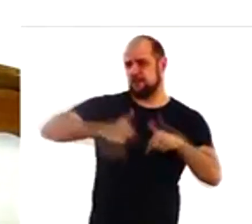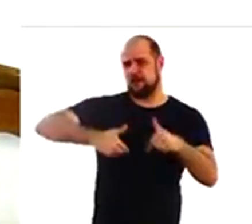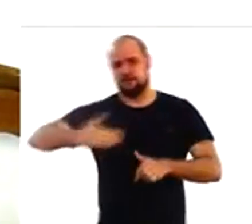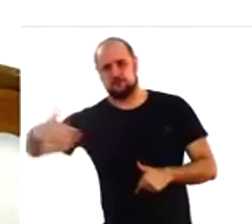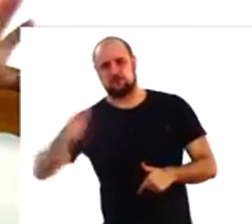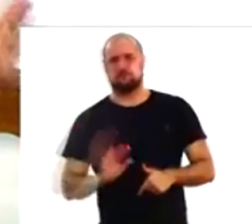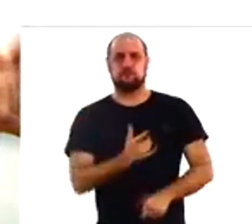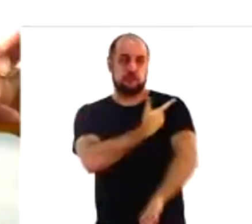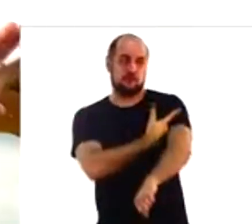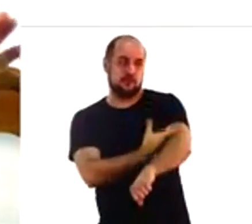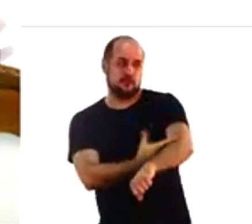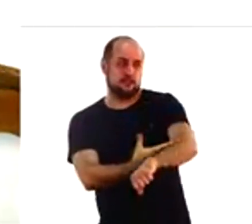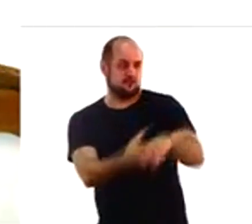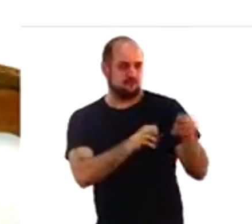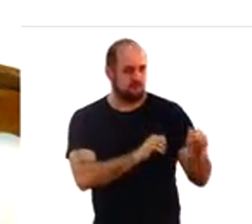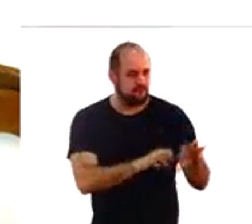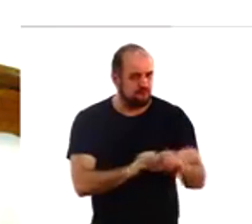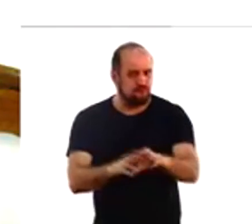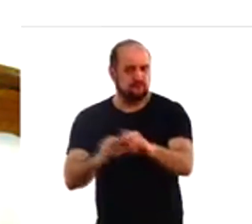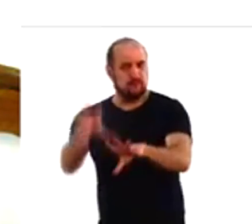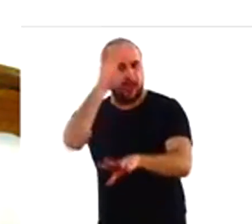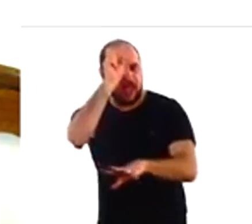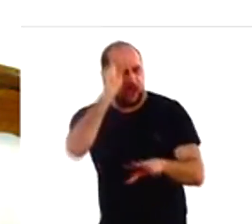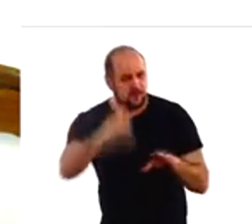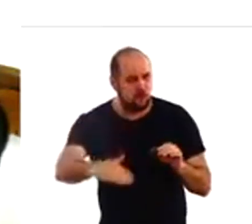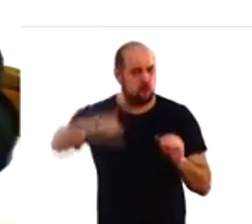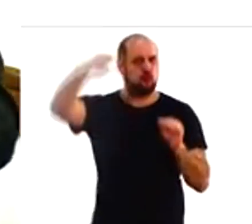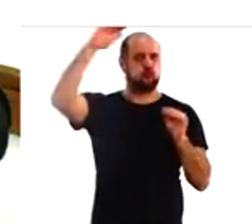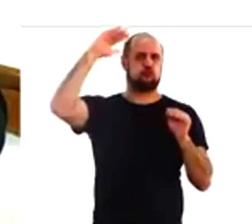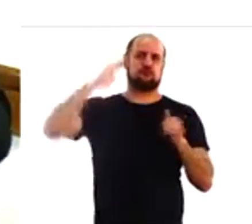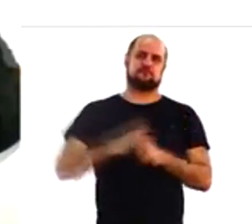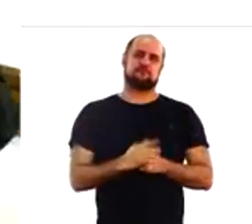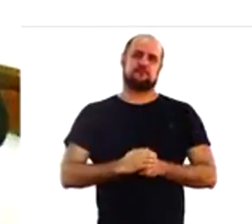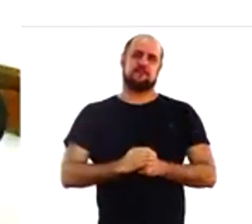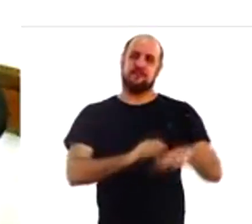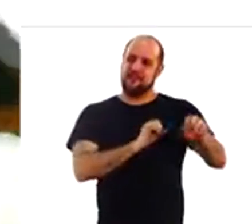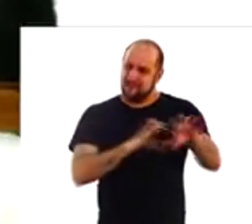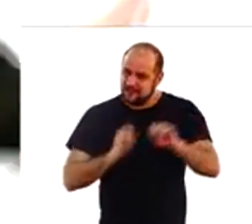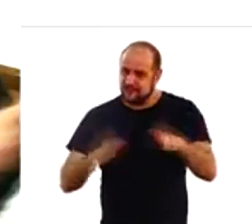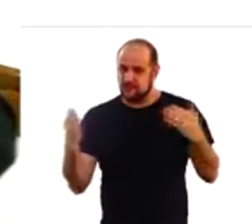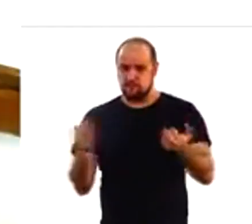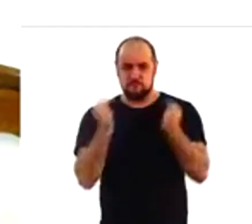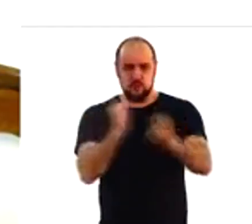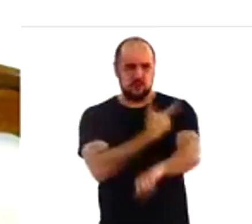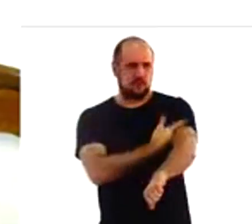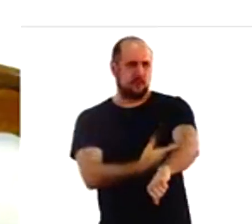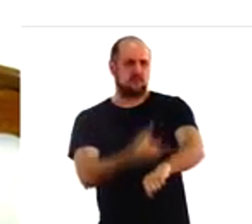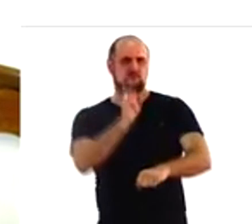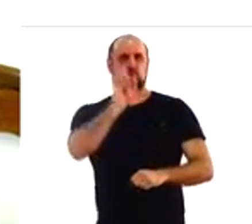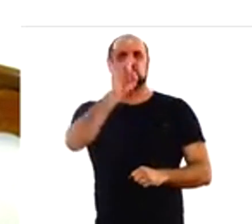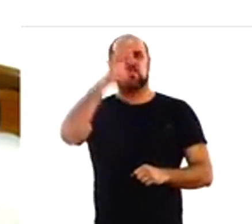educar para que haja o aprendizado neste momento, educar para que essa educação não seja só um